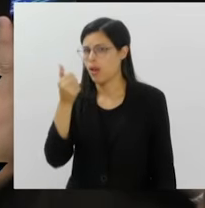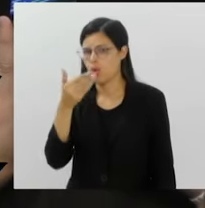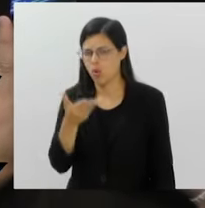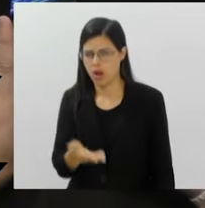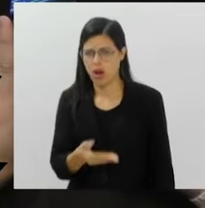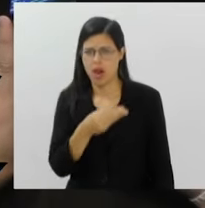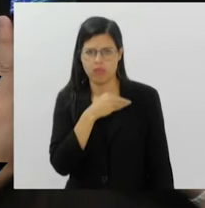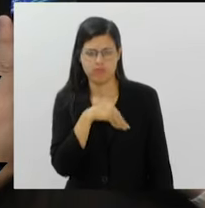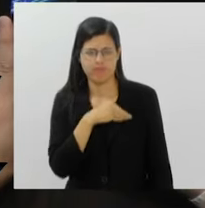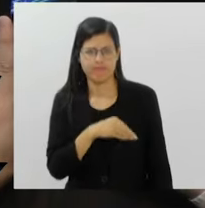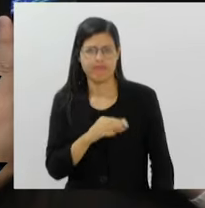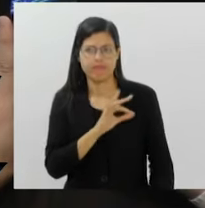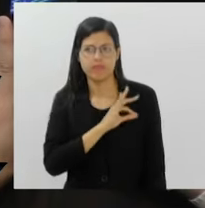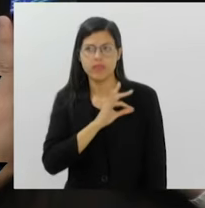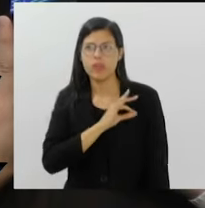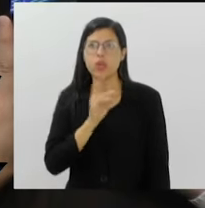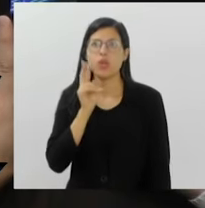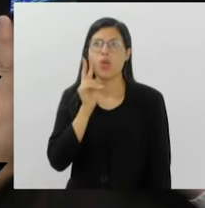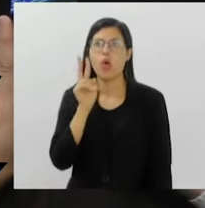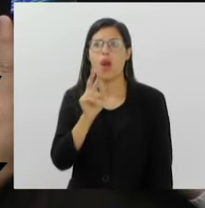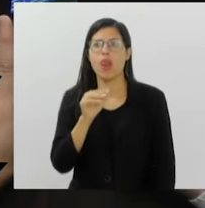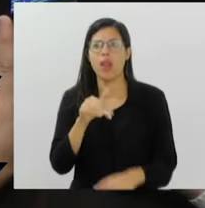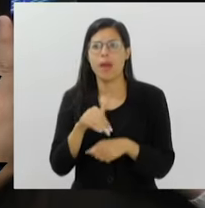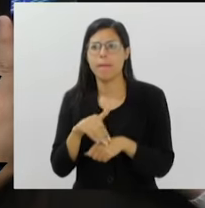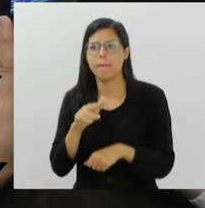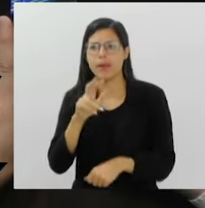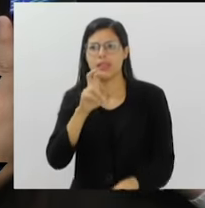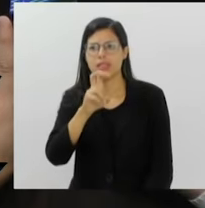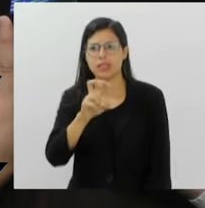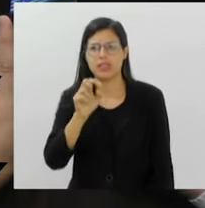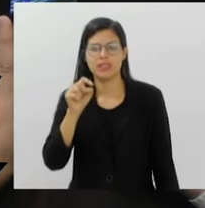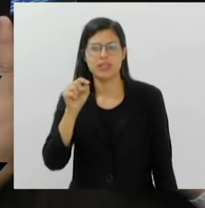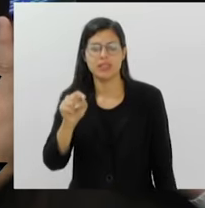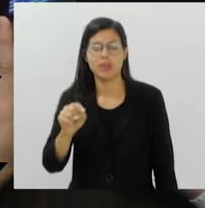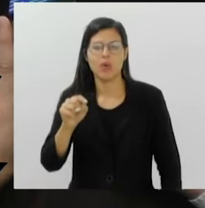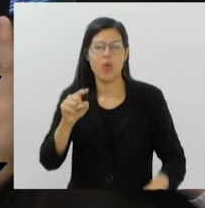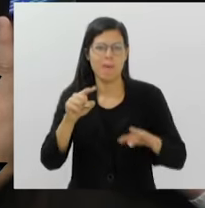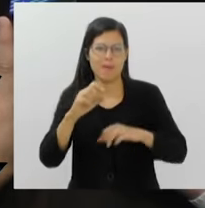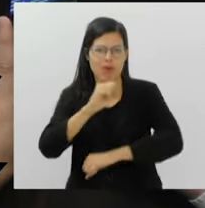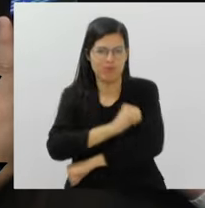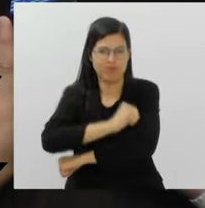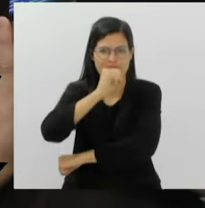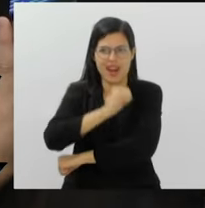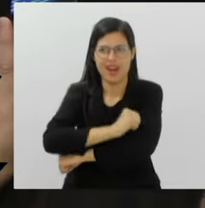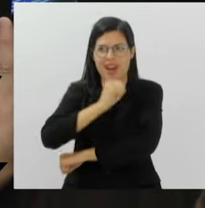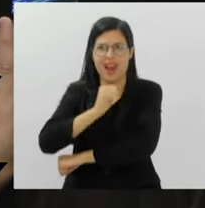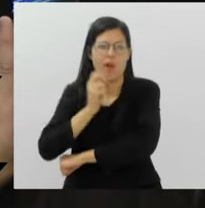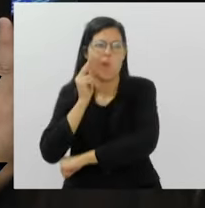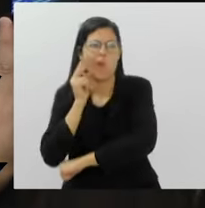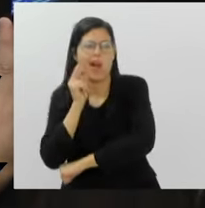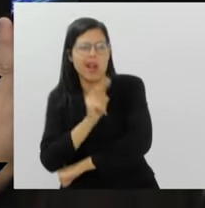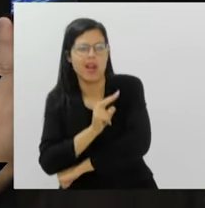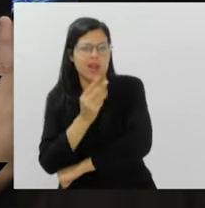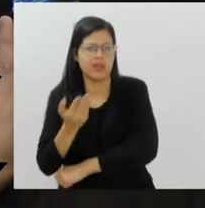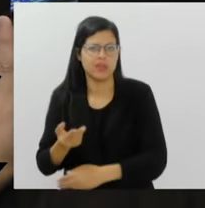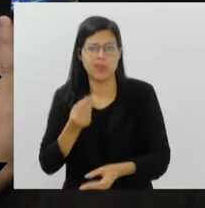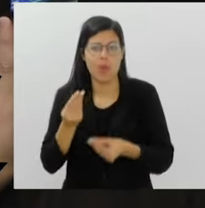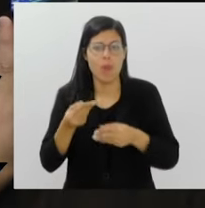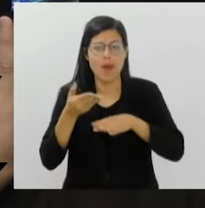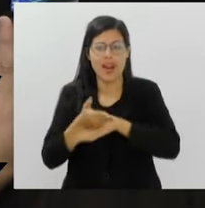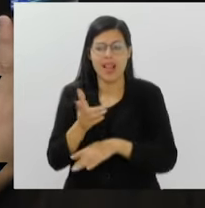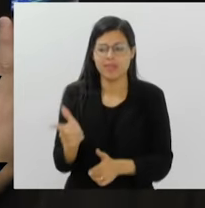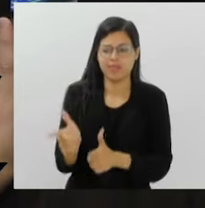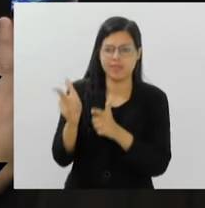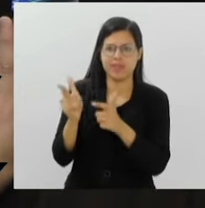para cima e são mais de 5 mil janelas olhando para a cara dele, para ele entrar com um fuzil na mão, quando lá em cima tem 500